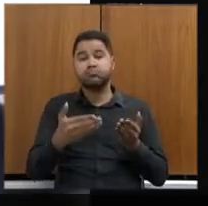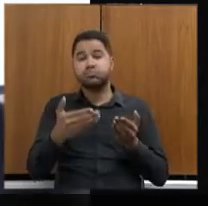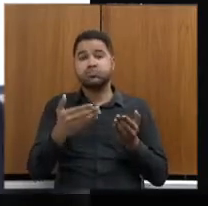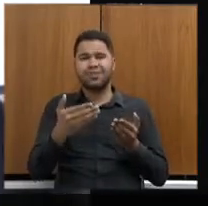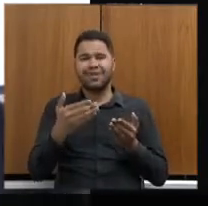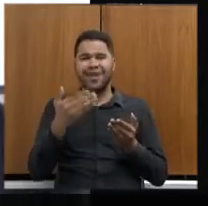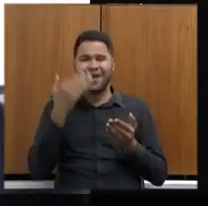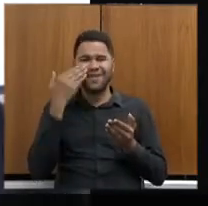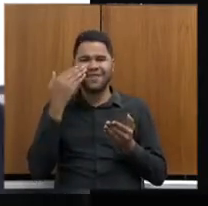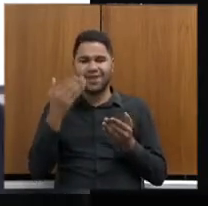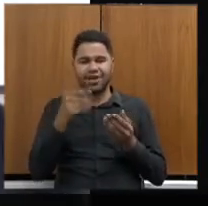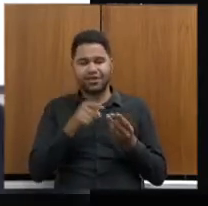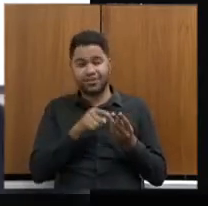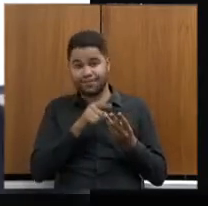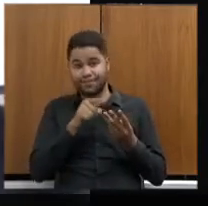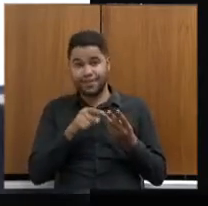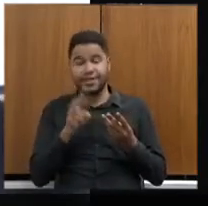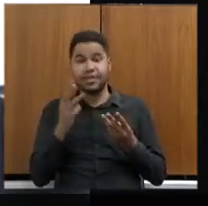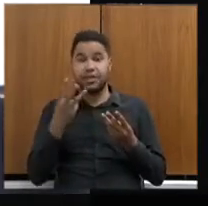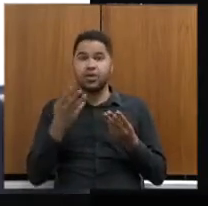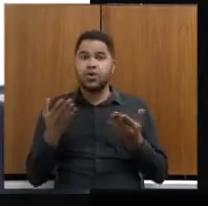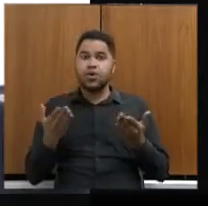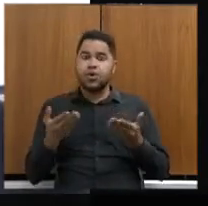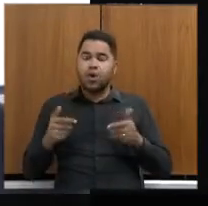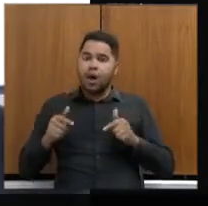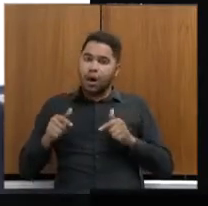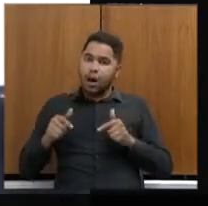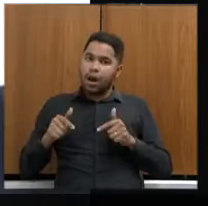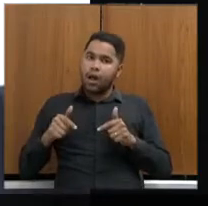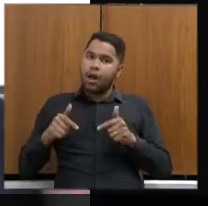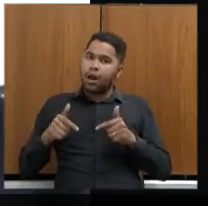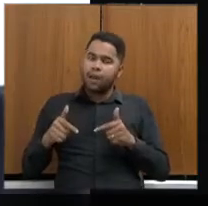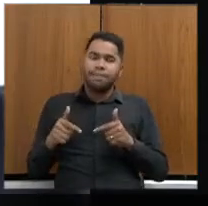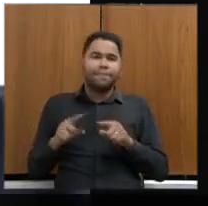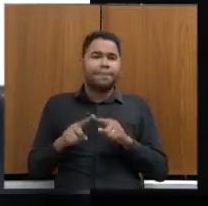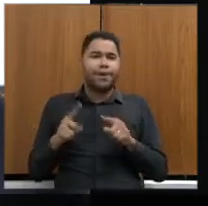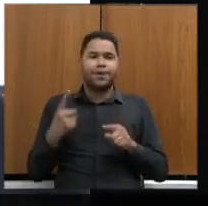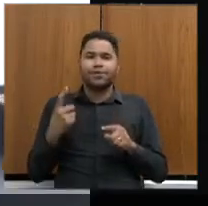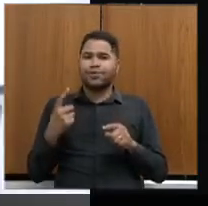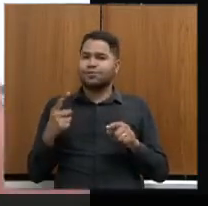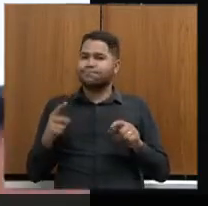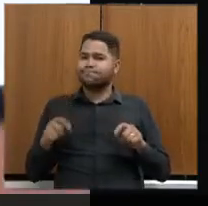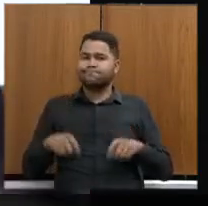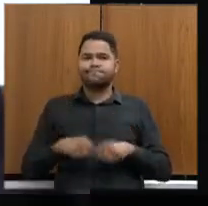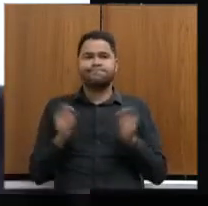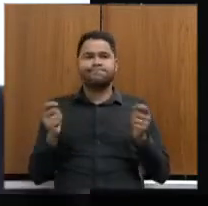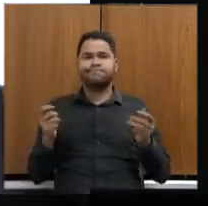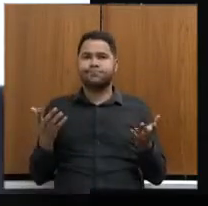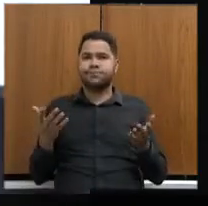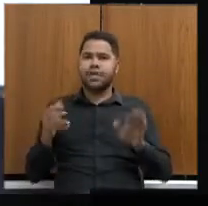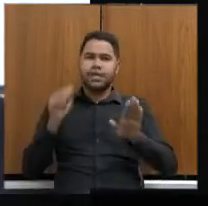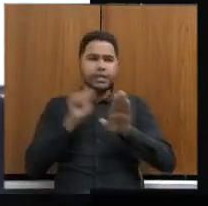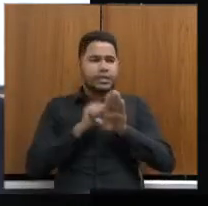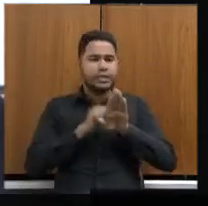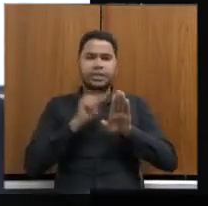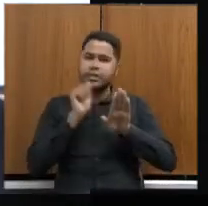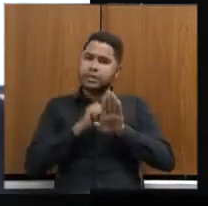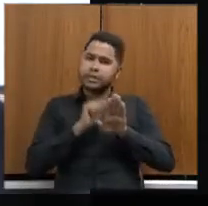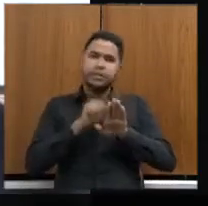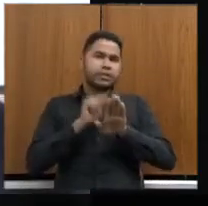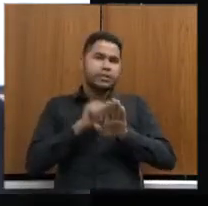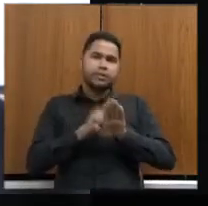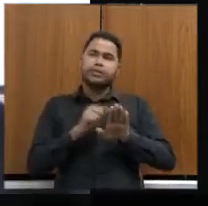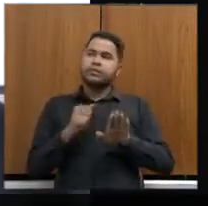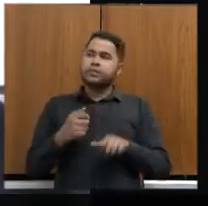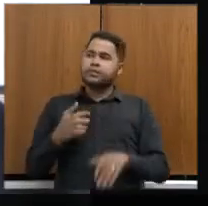ele hoje é um batalhador tá doido tá dando conta do Povo bateu na porta da casa do coitado não peso então